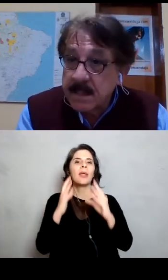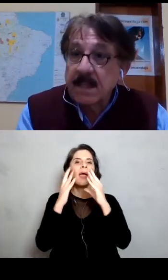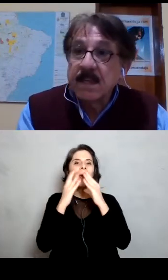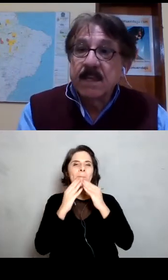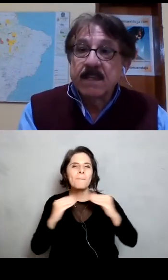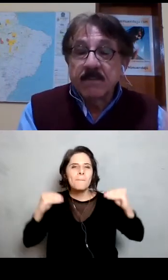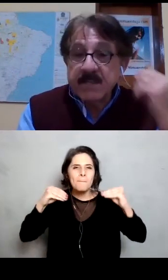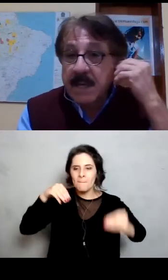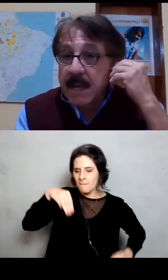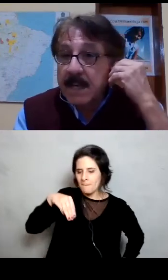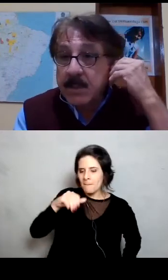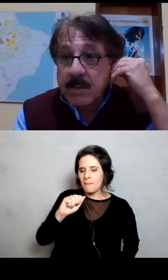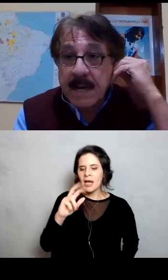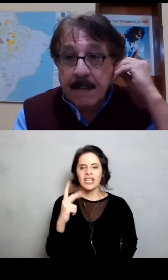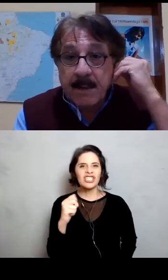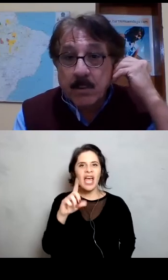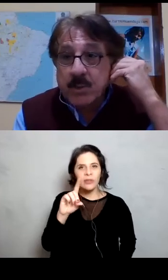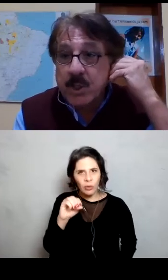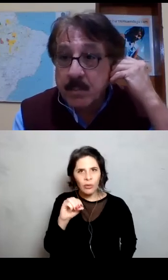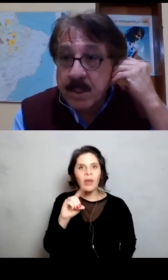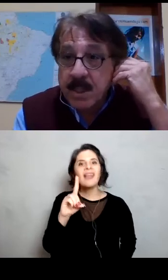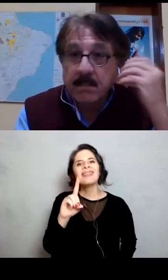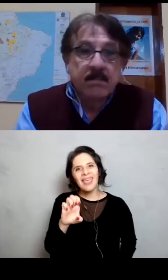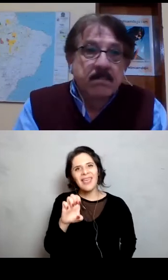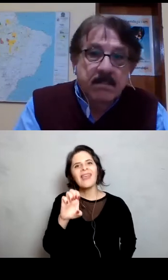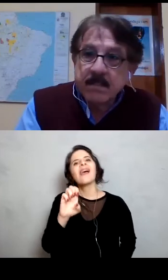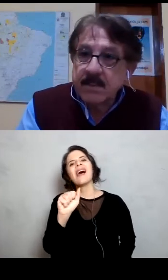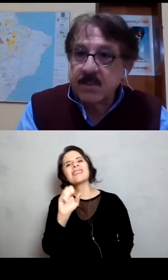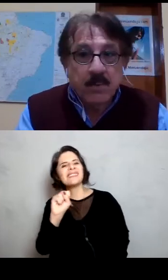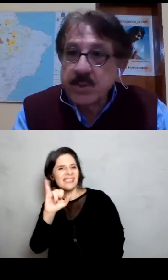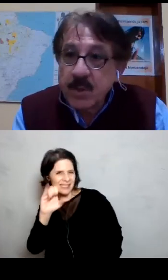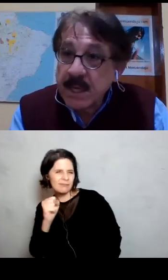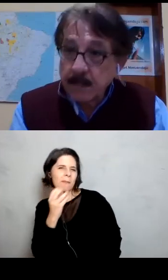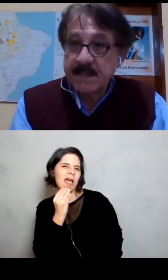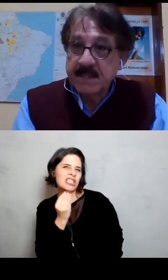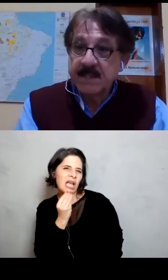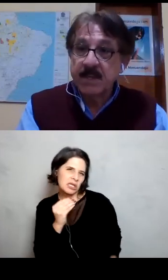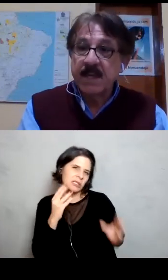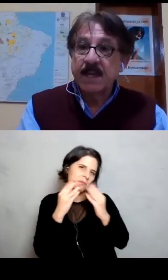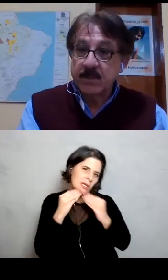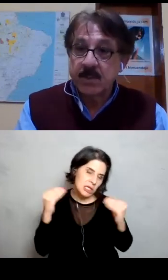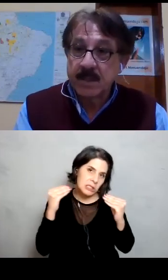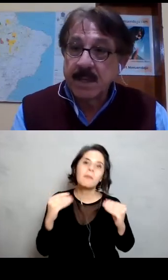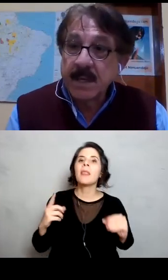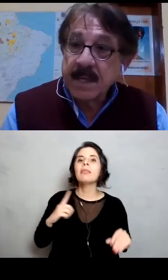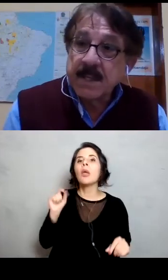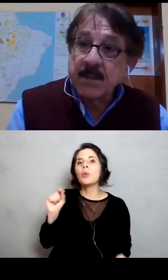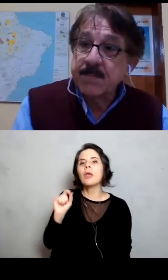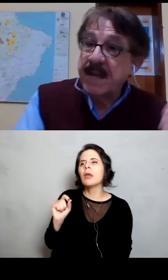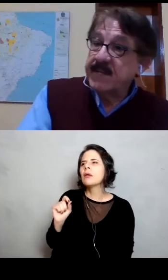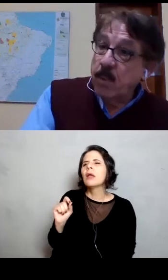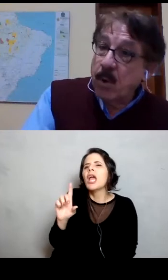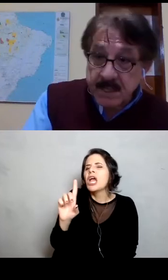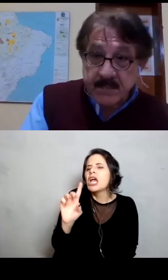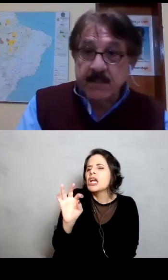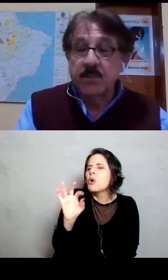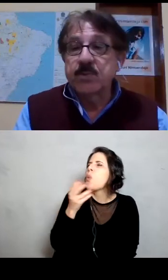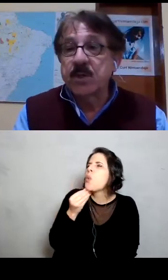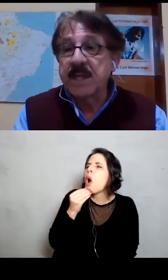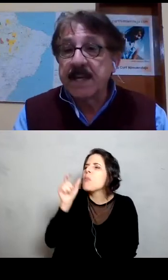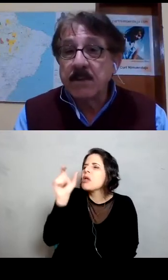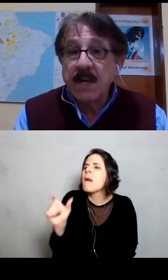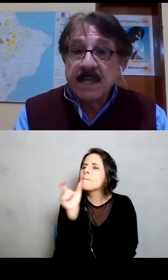né? E, inclusive, você pode, e às vezes precisa realmente, conservar as coisas que já morreram. Você vai ler um livro do Machado